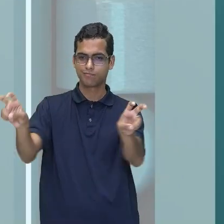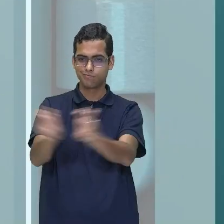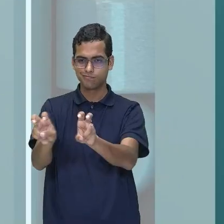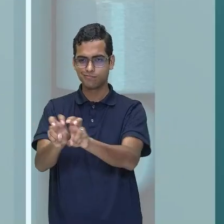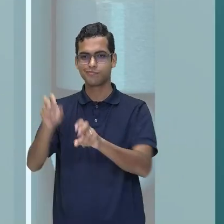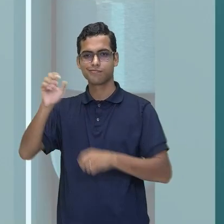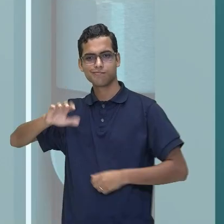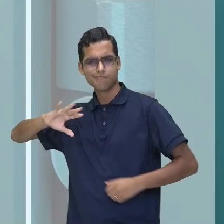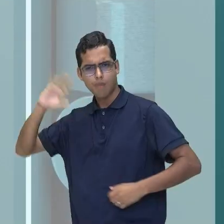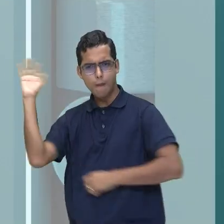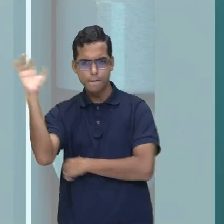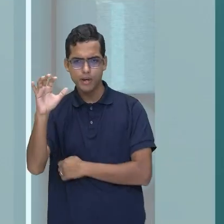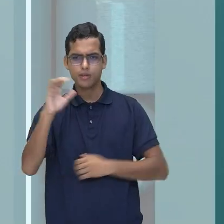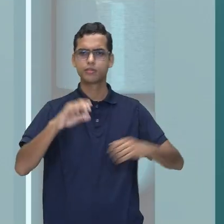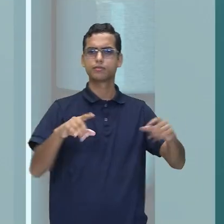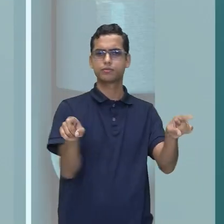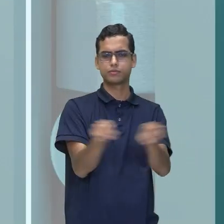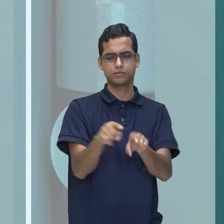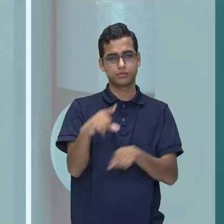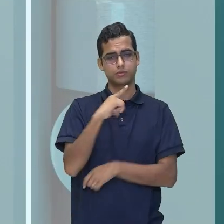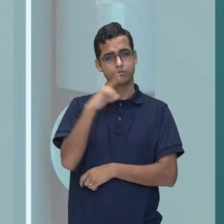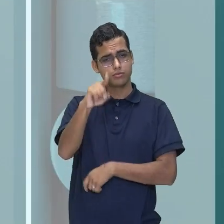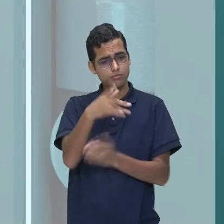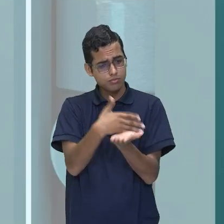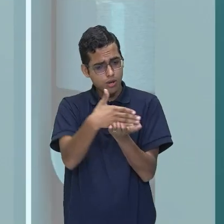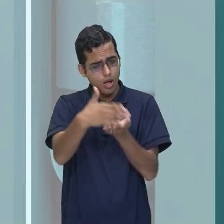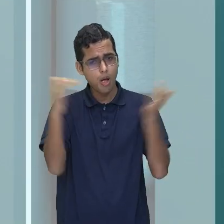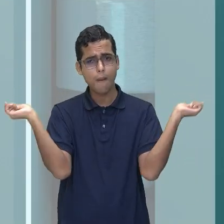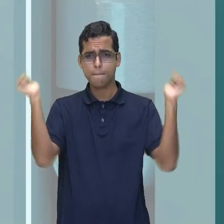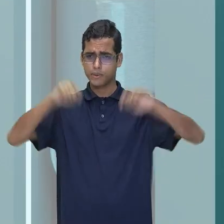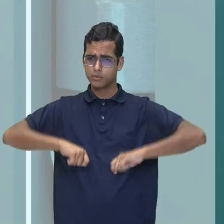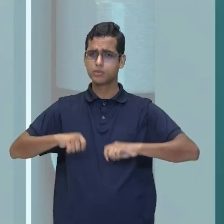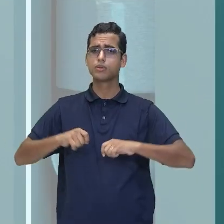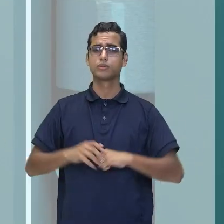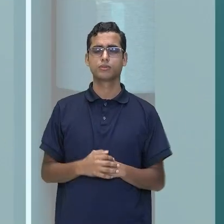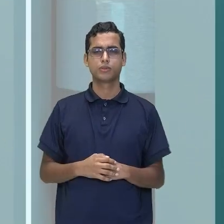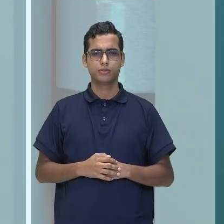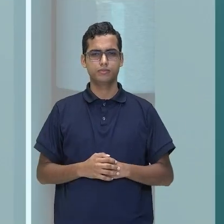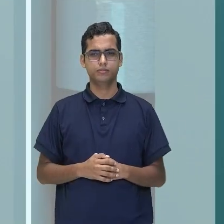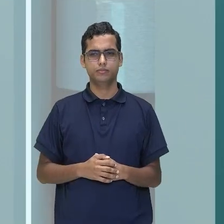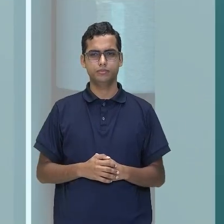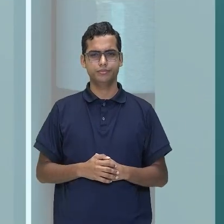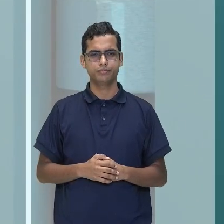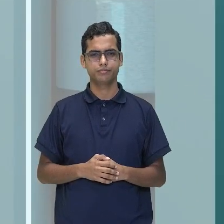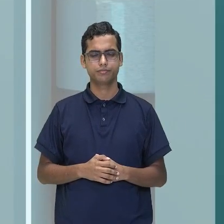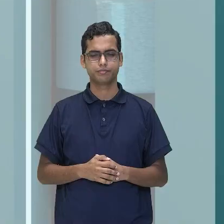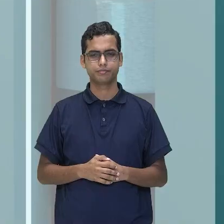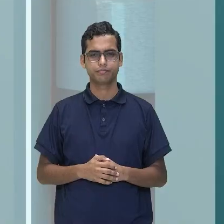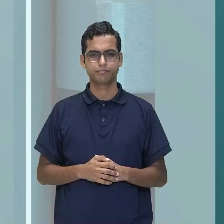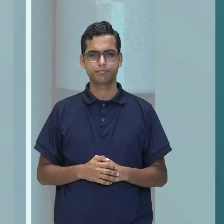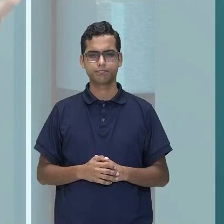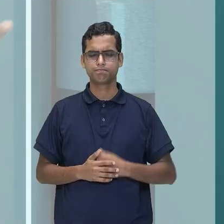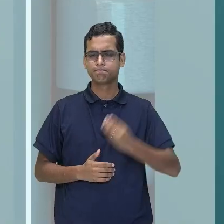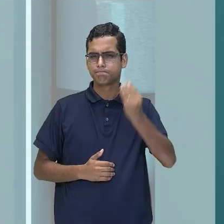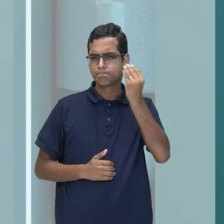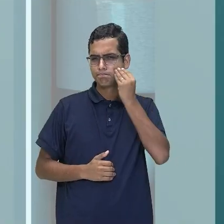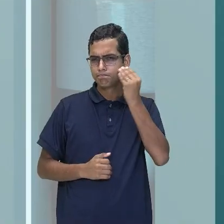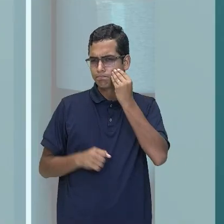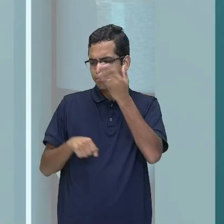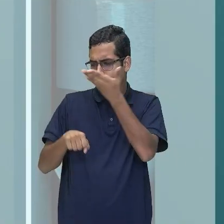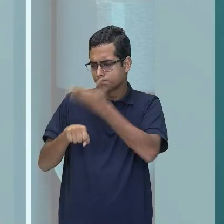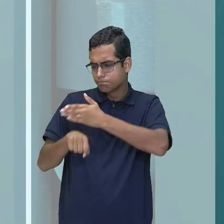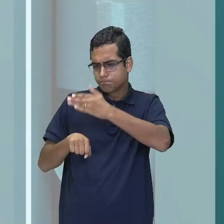mesmos aí, vocês podem dar início a isso também, a tentar praticar, de repente forma um